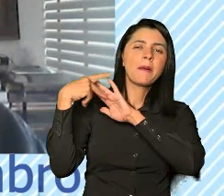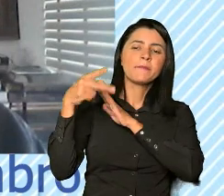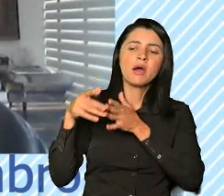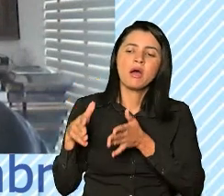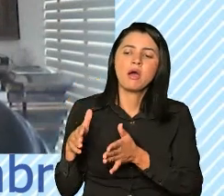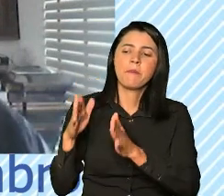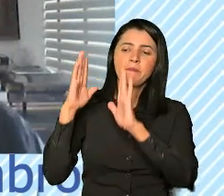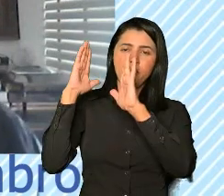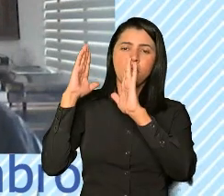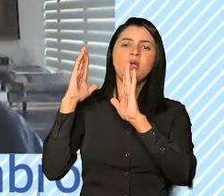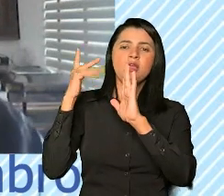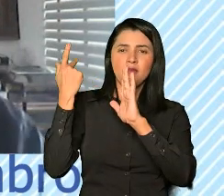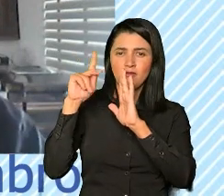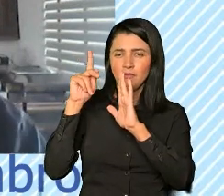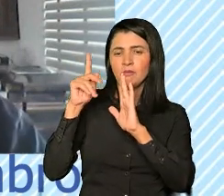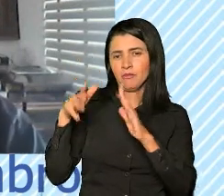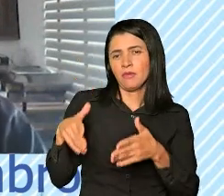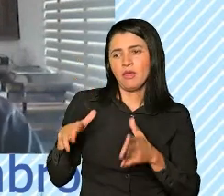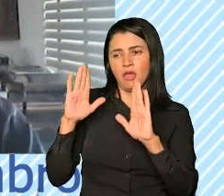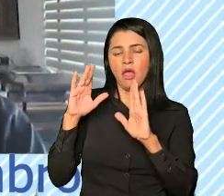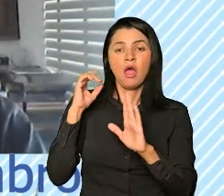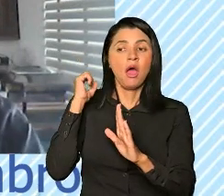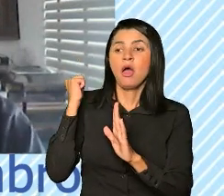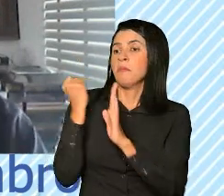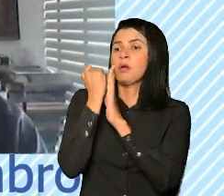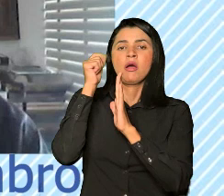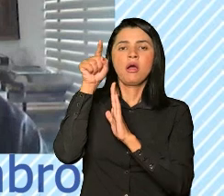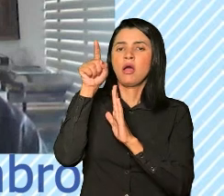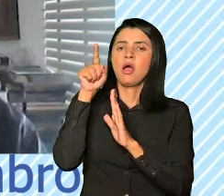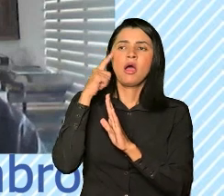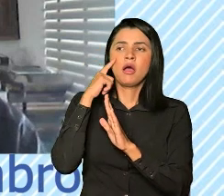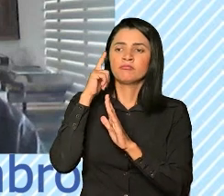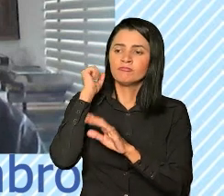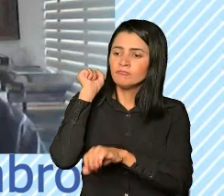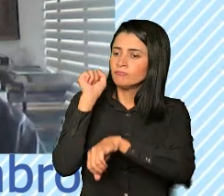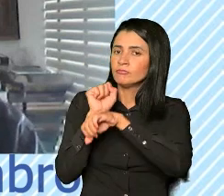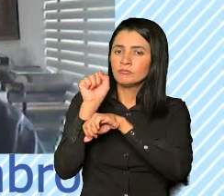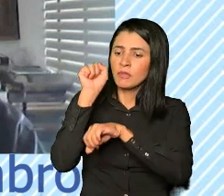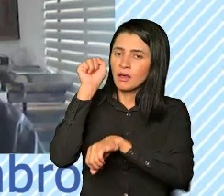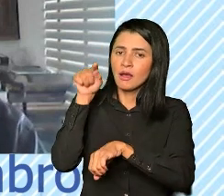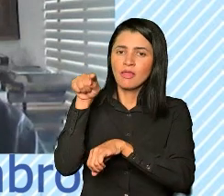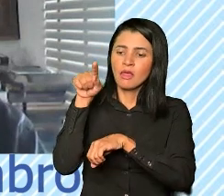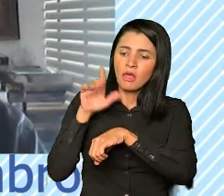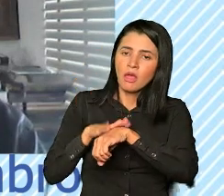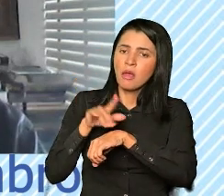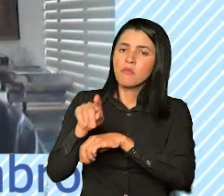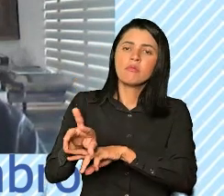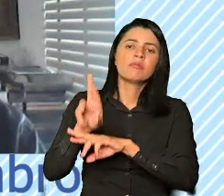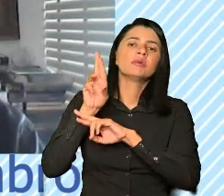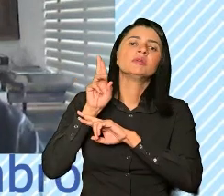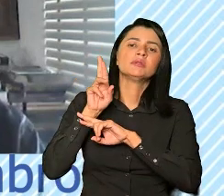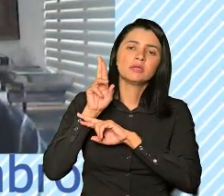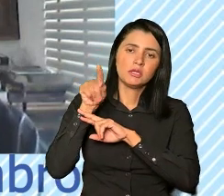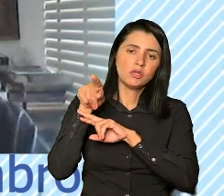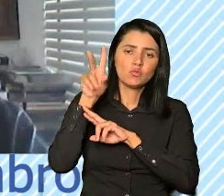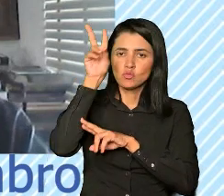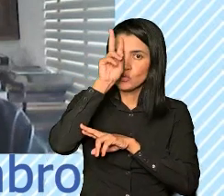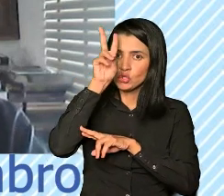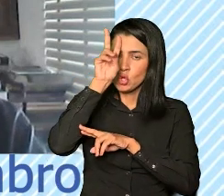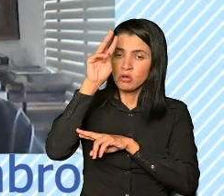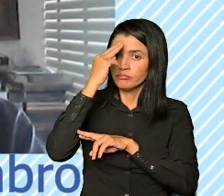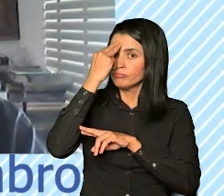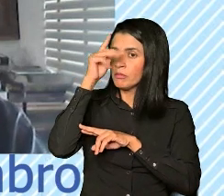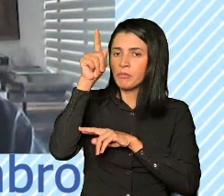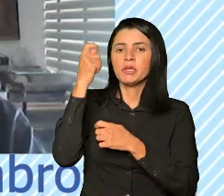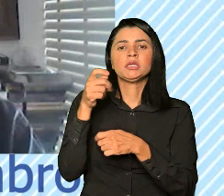estruturas de imóveis que são colocadas ou cristalizadas no tempo, porque ali representam, então, alguma história, alguma memória a